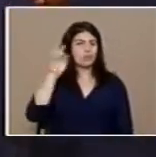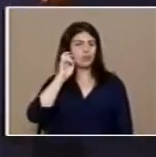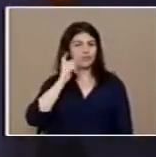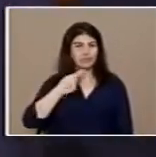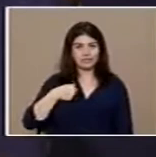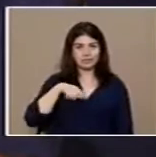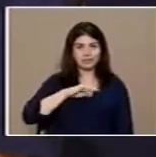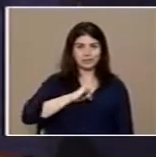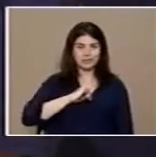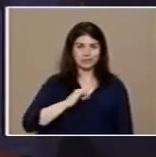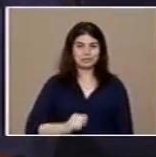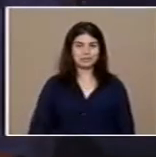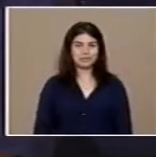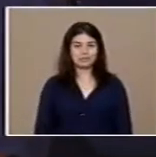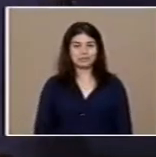E aí